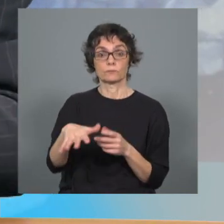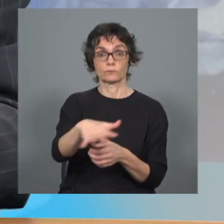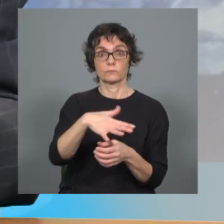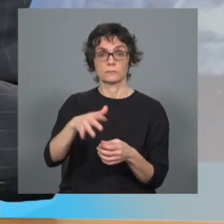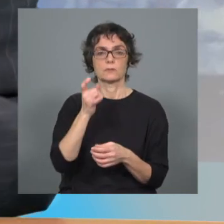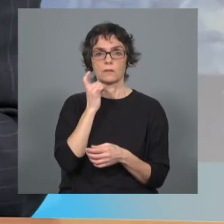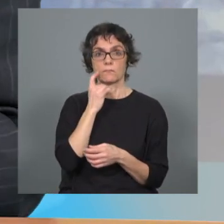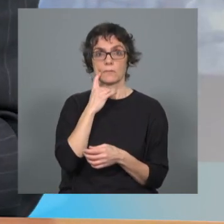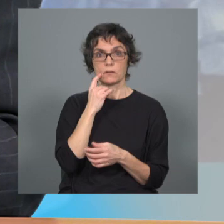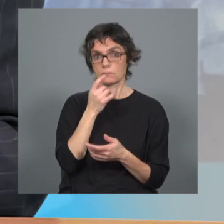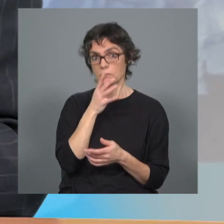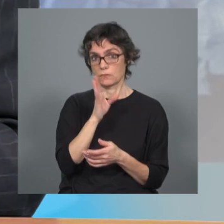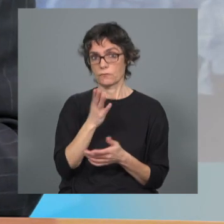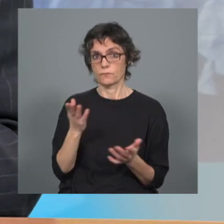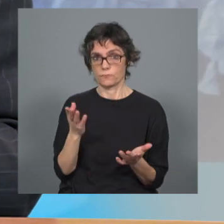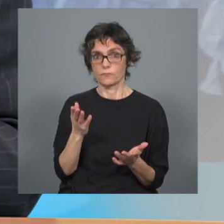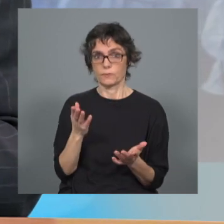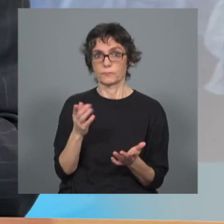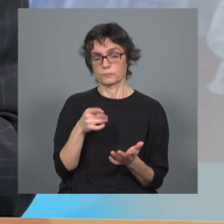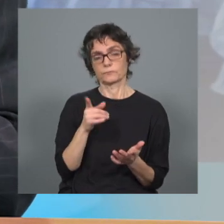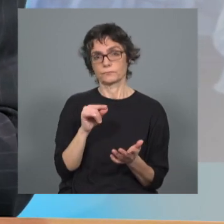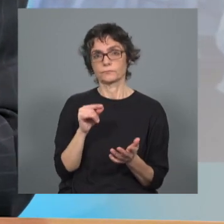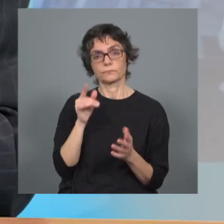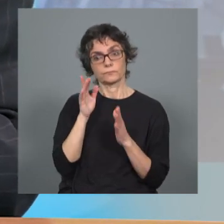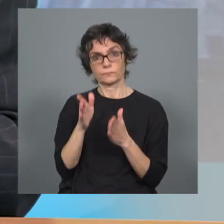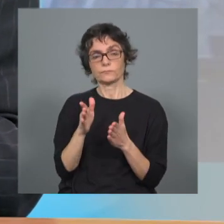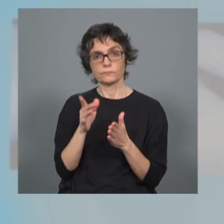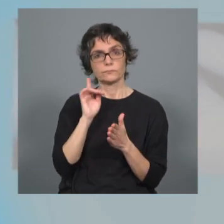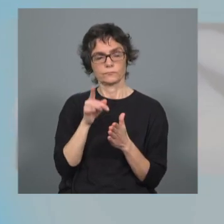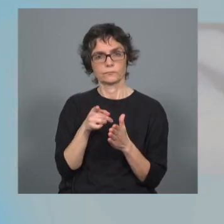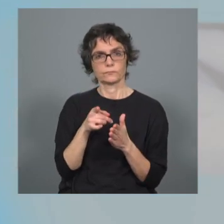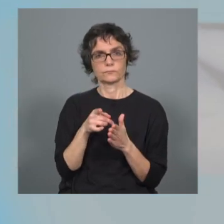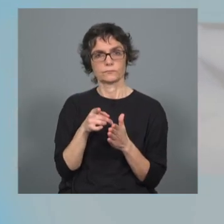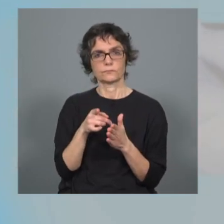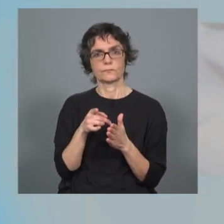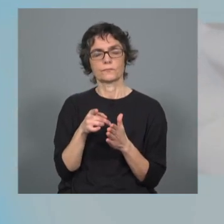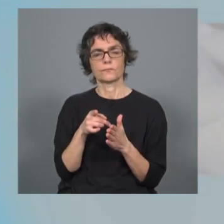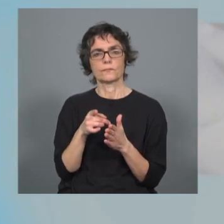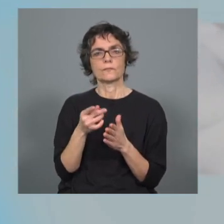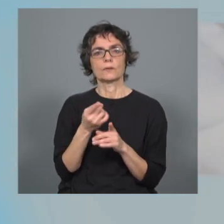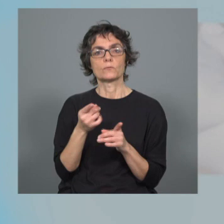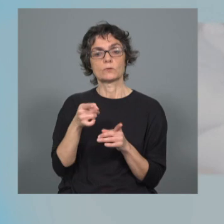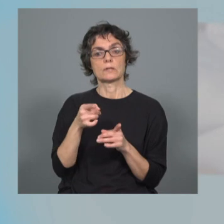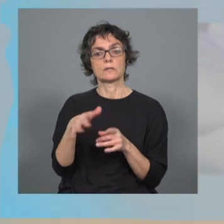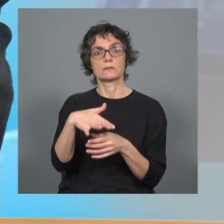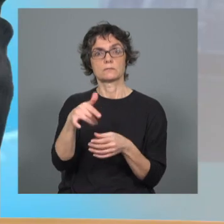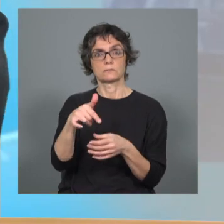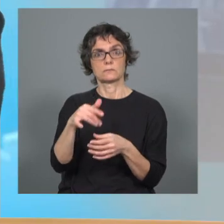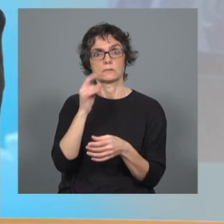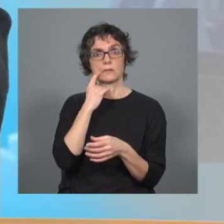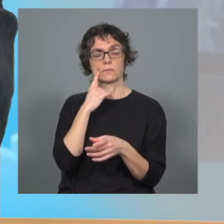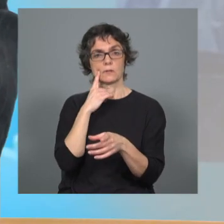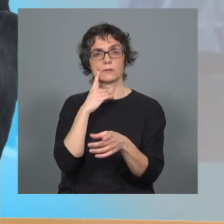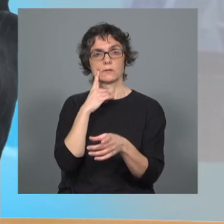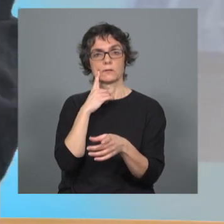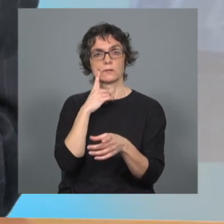pascal, que já é importante referi-lo e realçá-lo. O contexto pascal, tudo